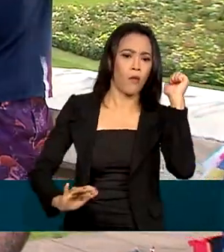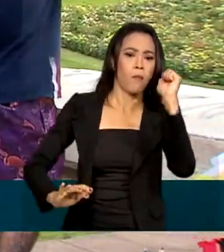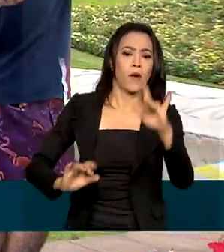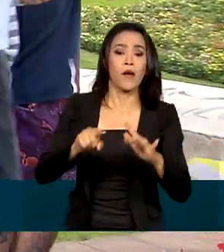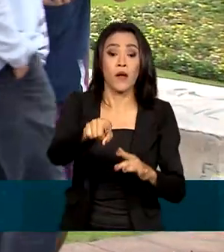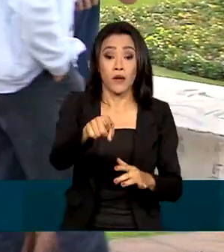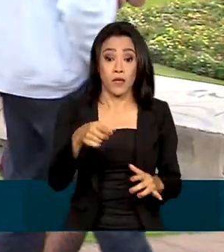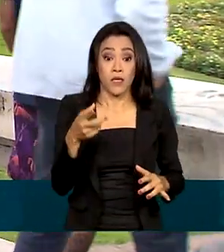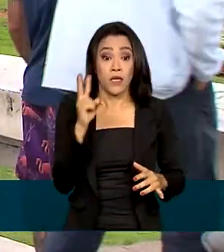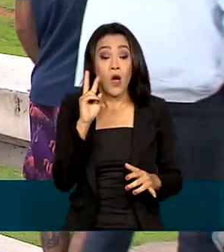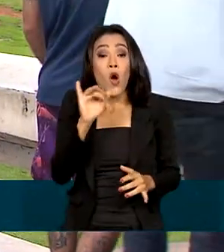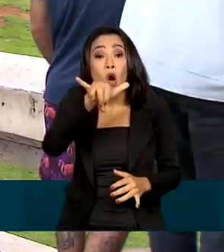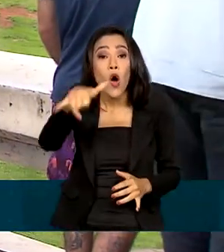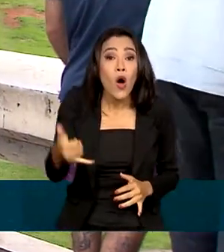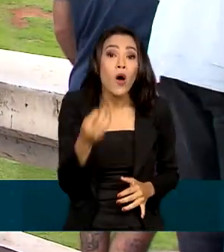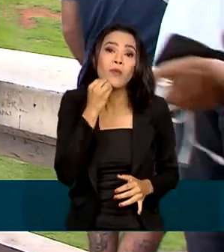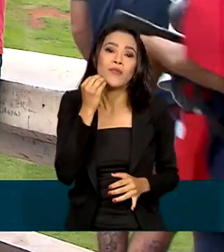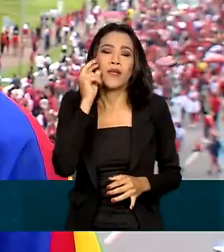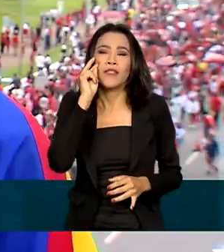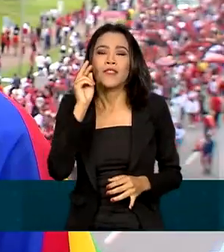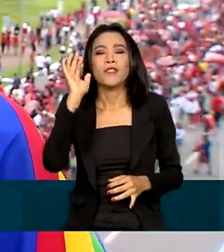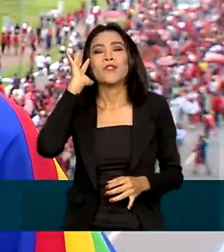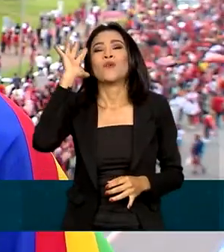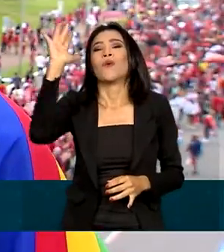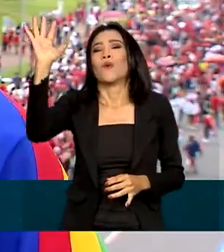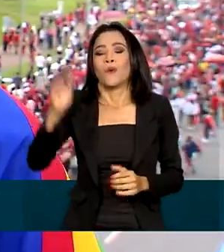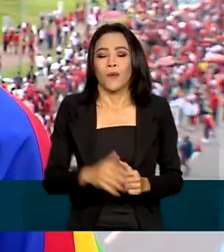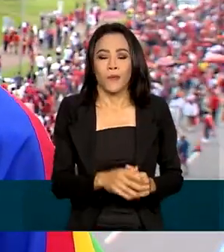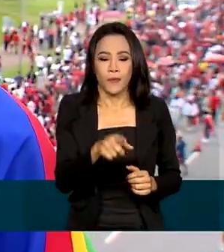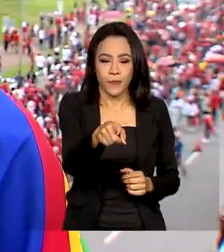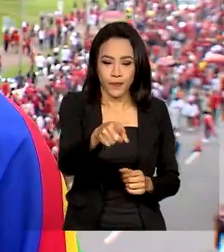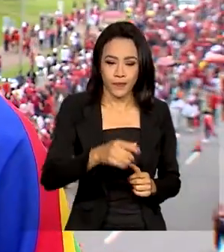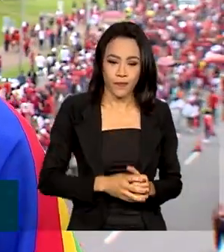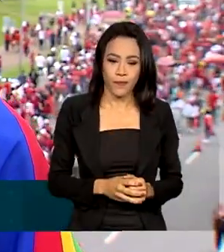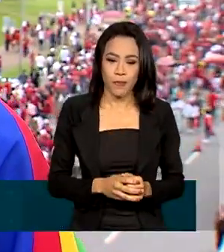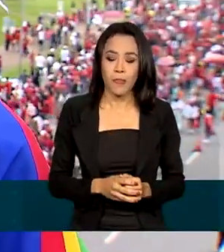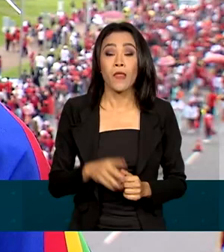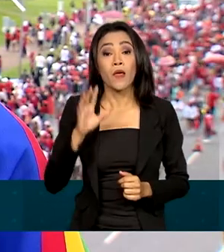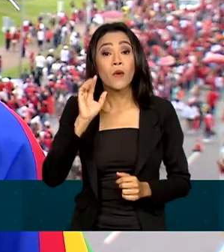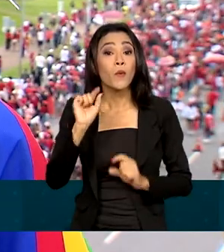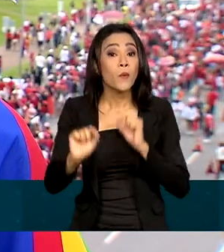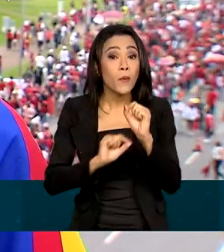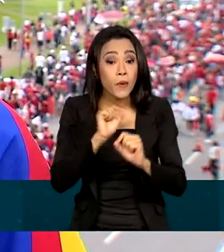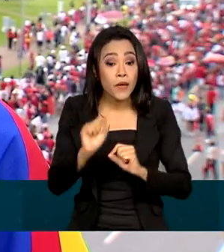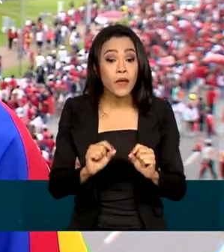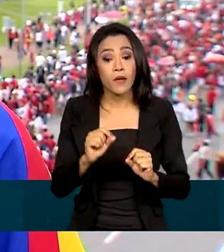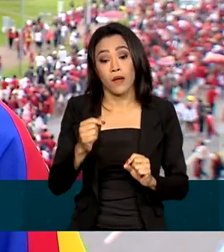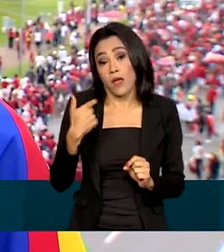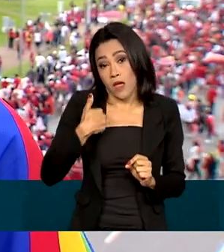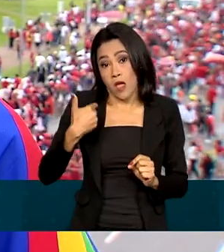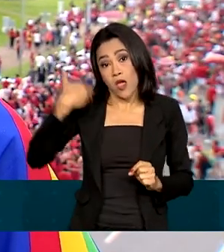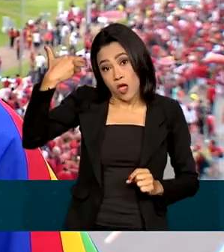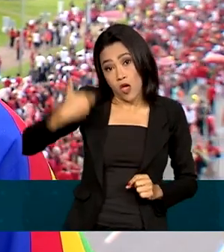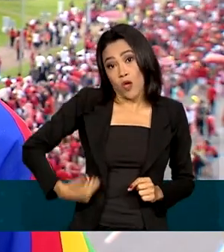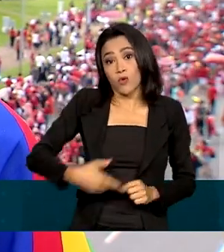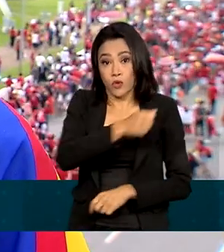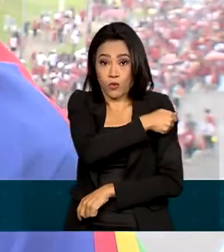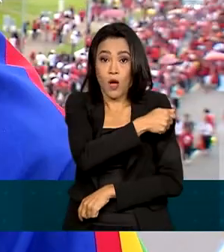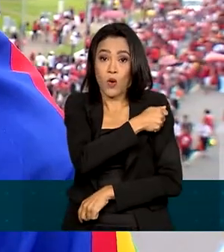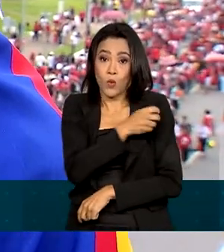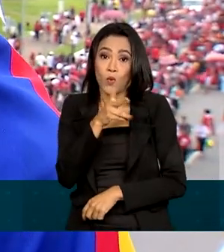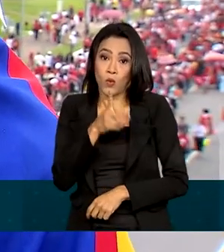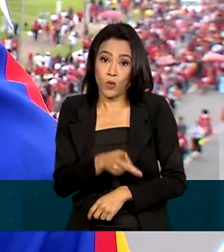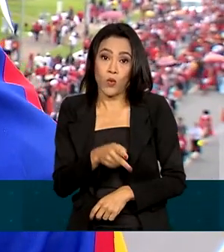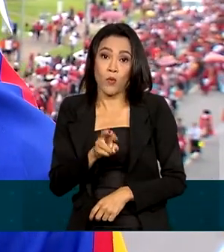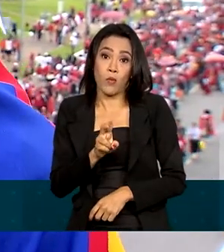a oportunidade de realizar um sonho. Oportunizar a faculdade, para quem não teve, eu sou um aluno ProUni,